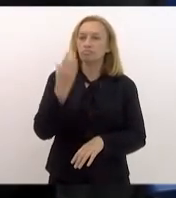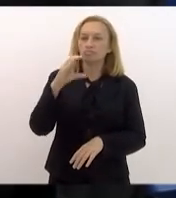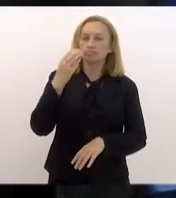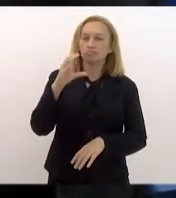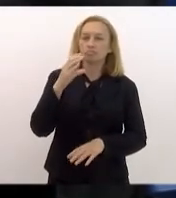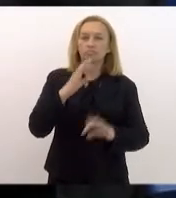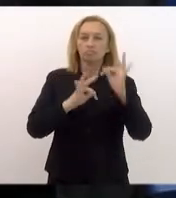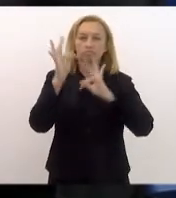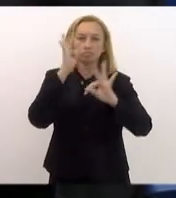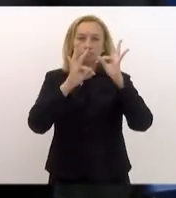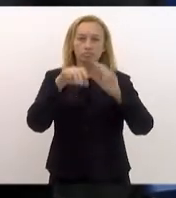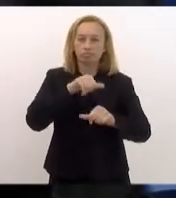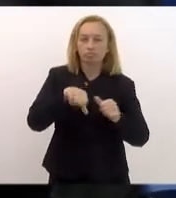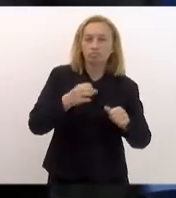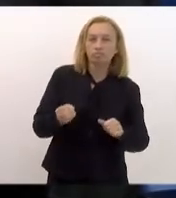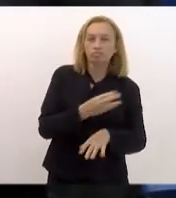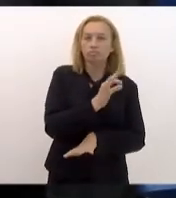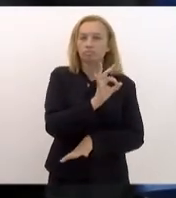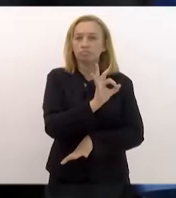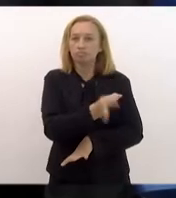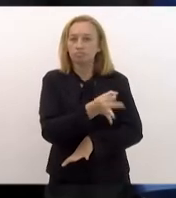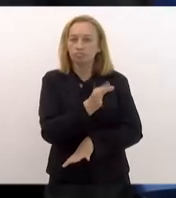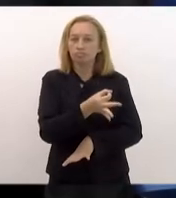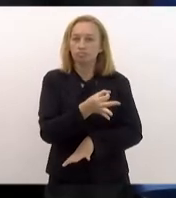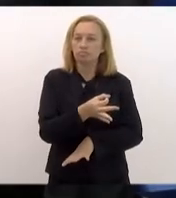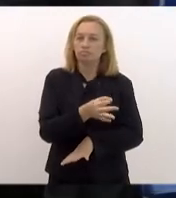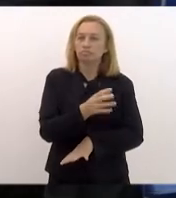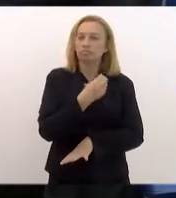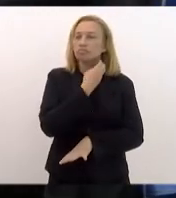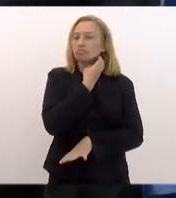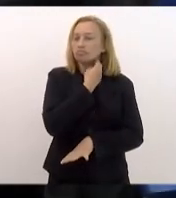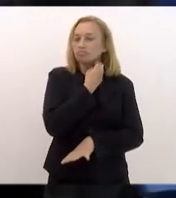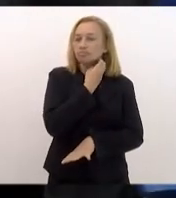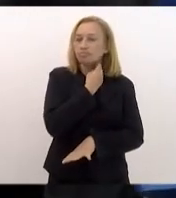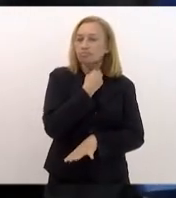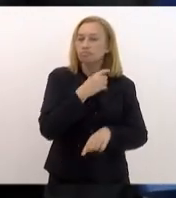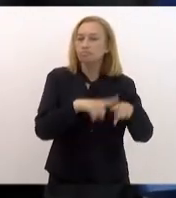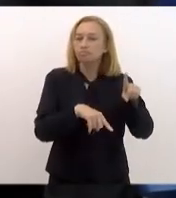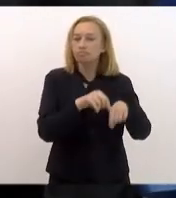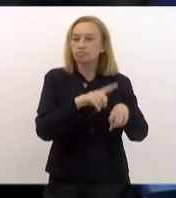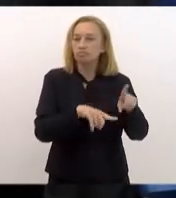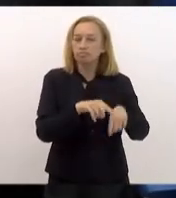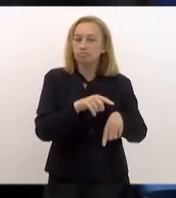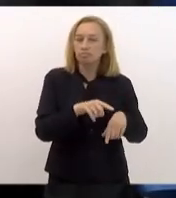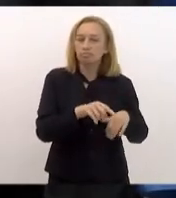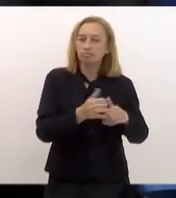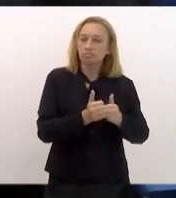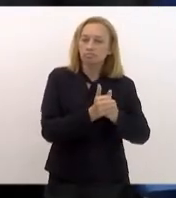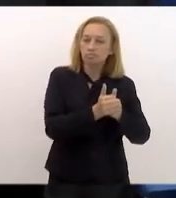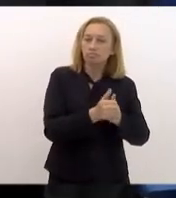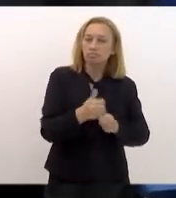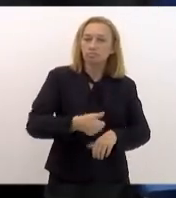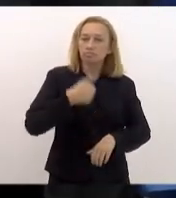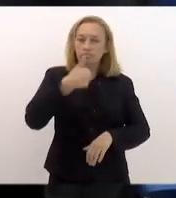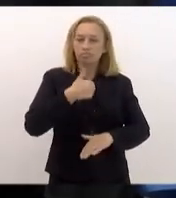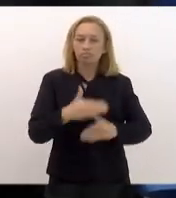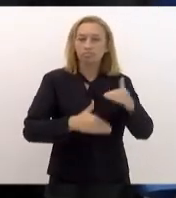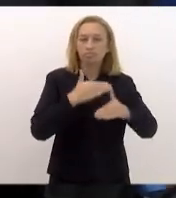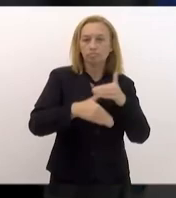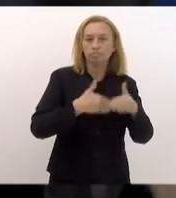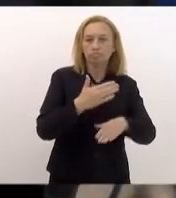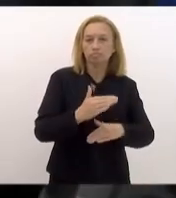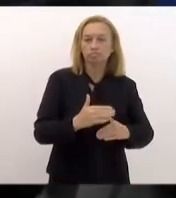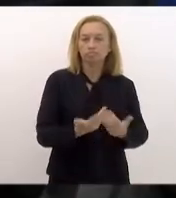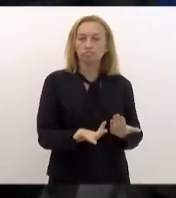Inovação, justamente como um instrumento para encadear melhor, né, o processo de desenvolvimento econômico